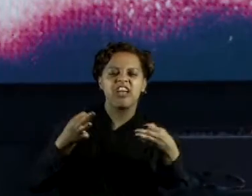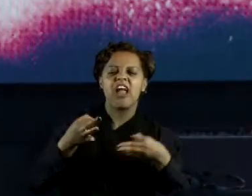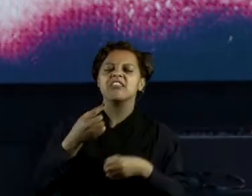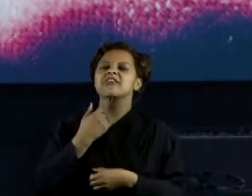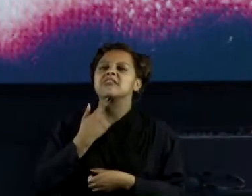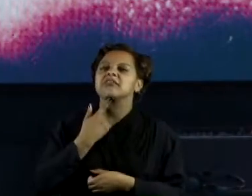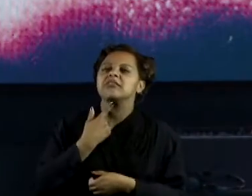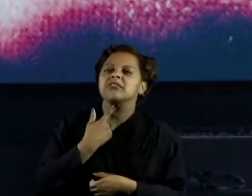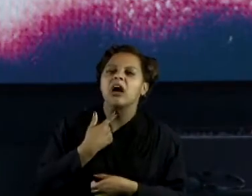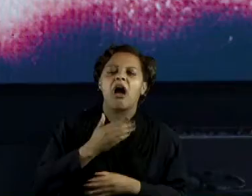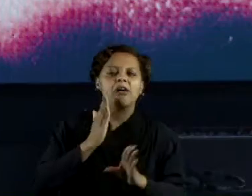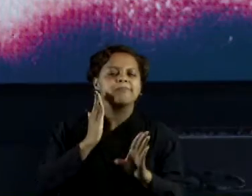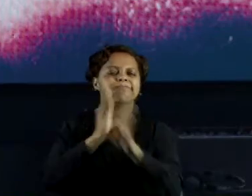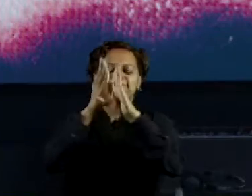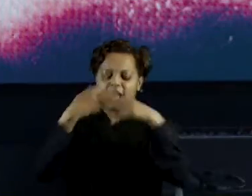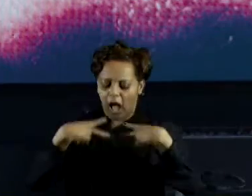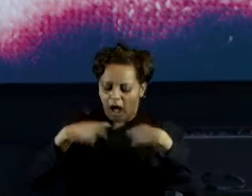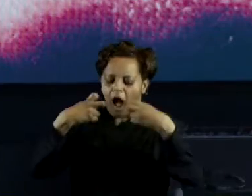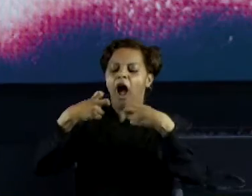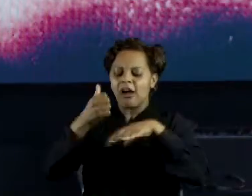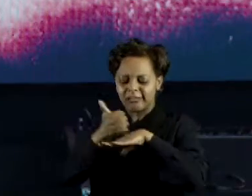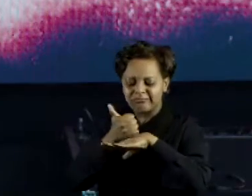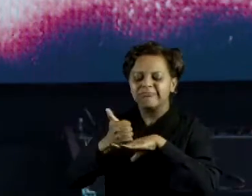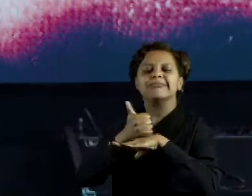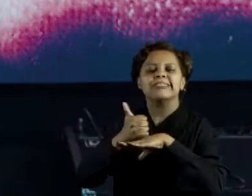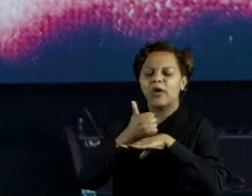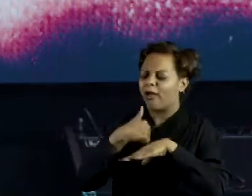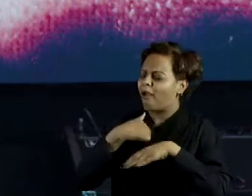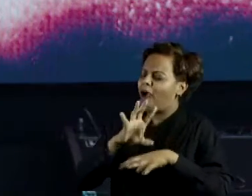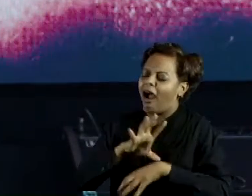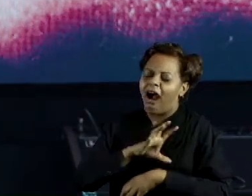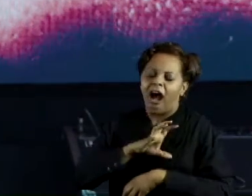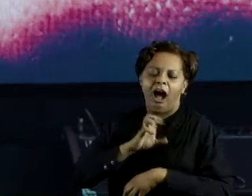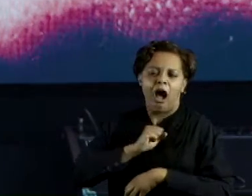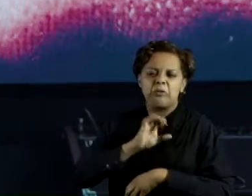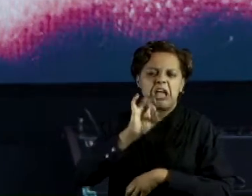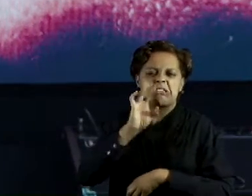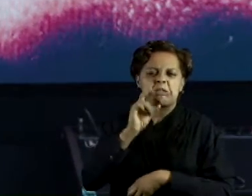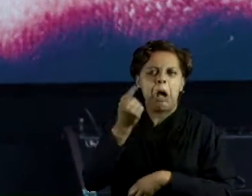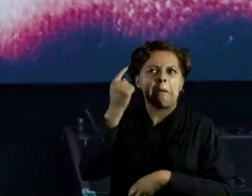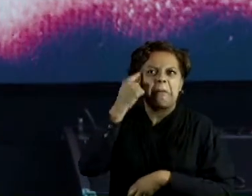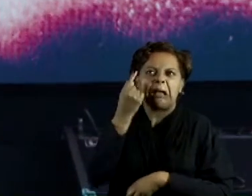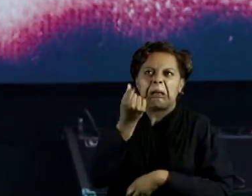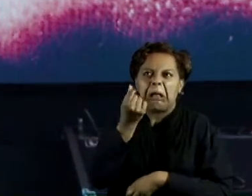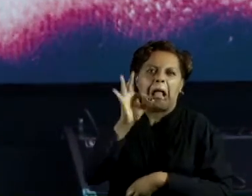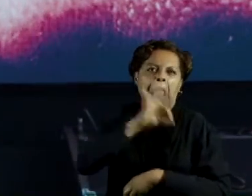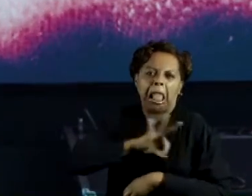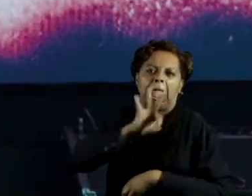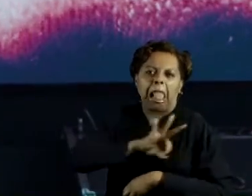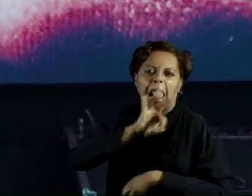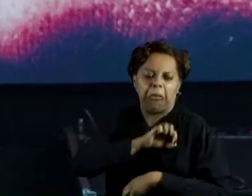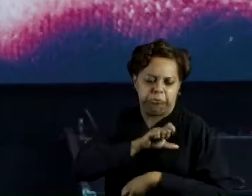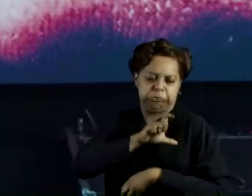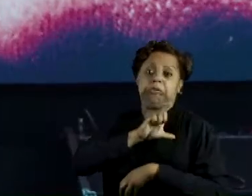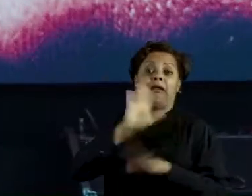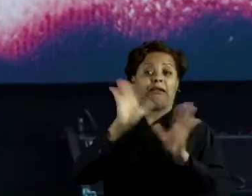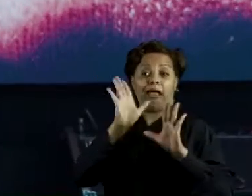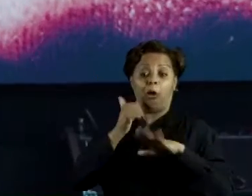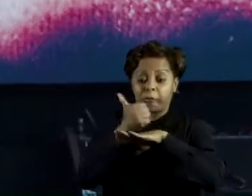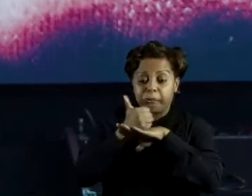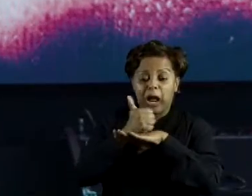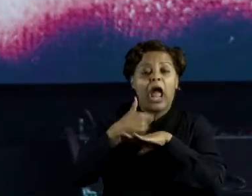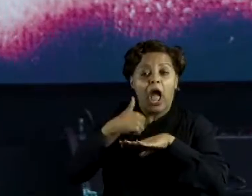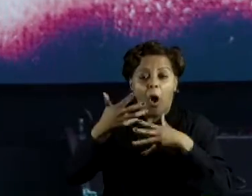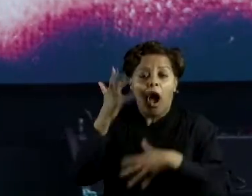De ter encontrado uma profissão que não é somente uma fonte de renda, mas é algo que lhe dê prazer. O segundo